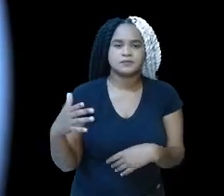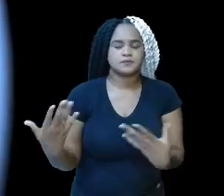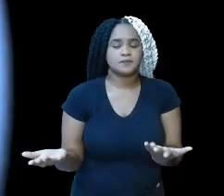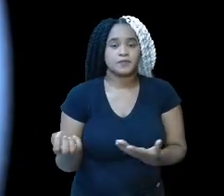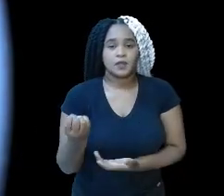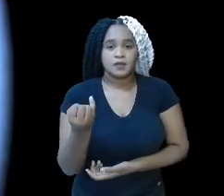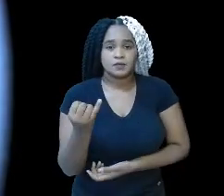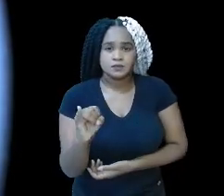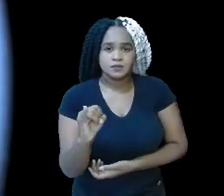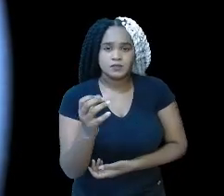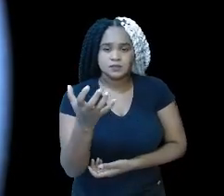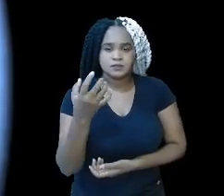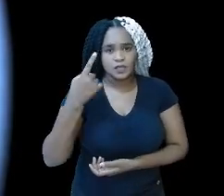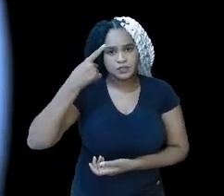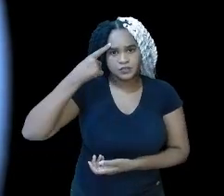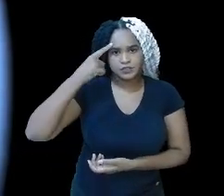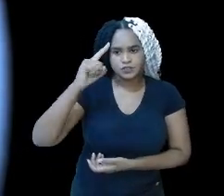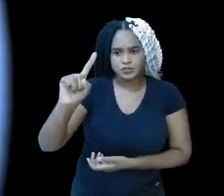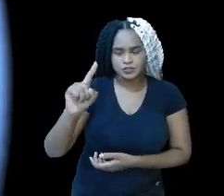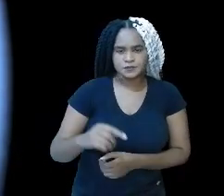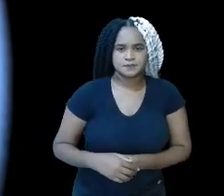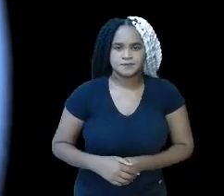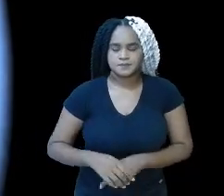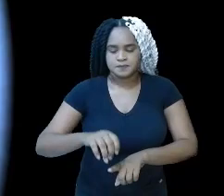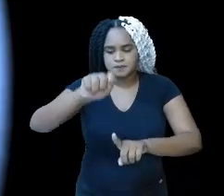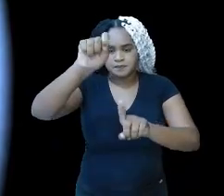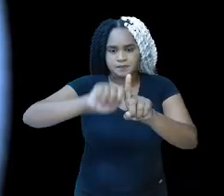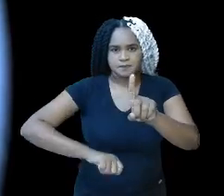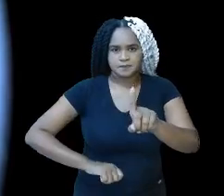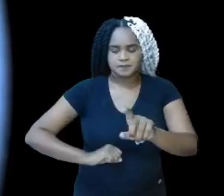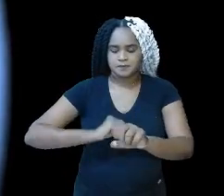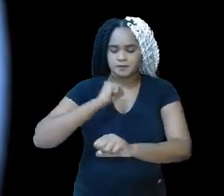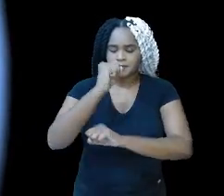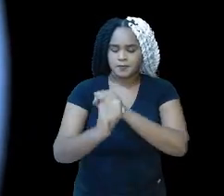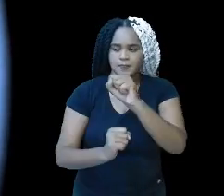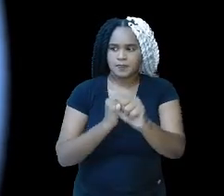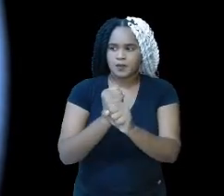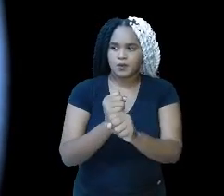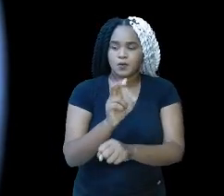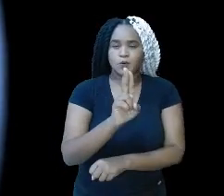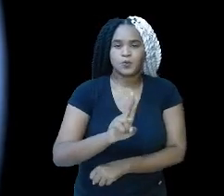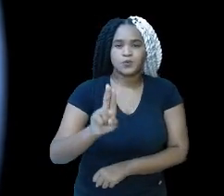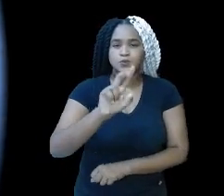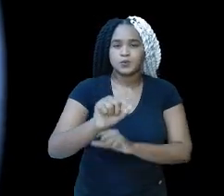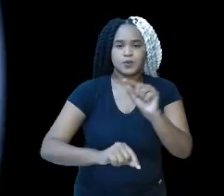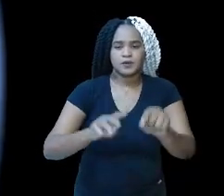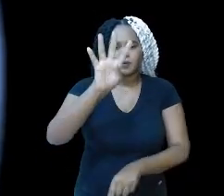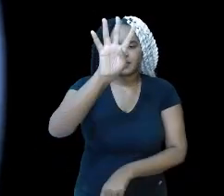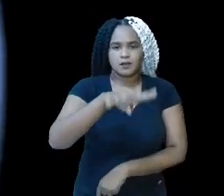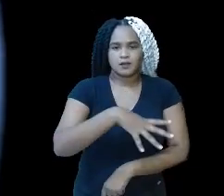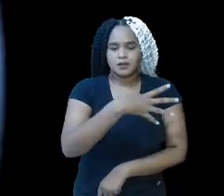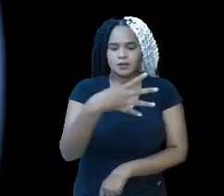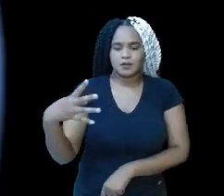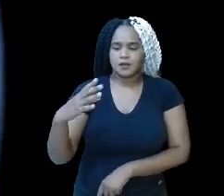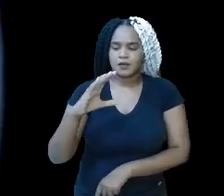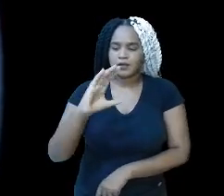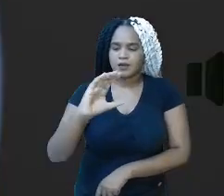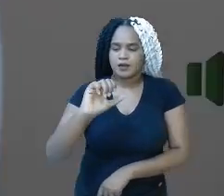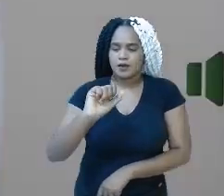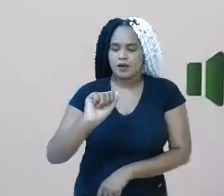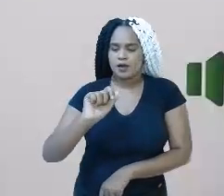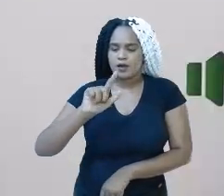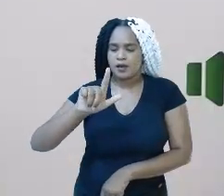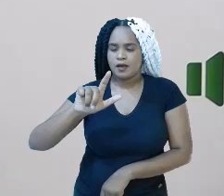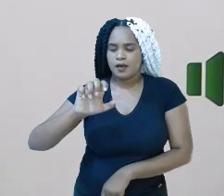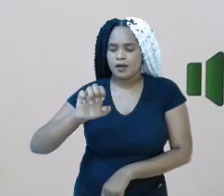fazer a medição dos dias, dos meses e dos anos, a gente vai utilizar o calendário. O